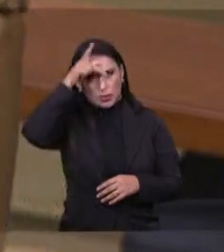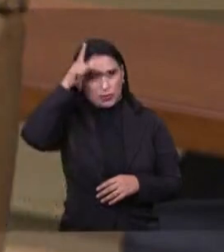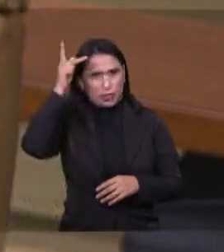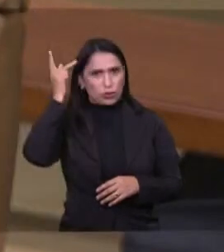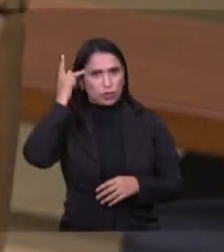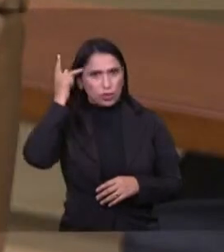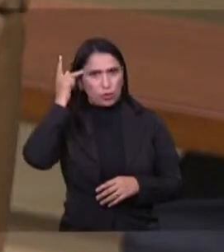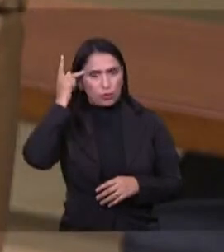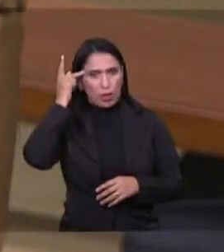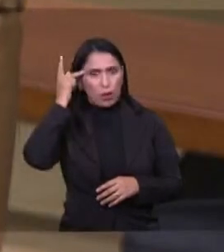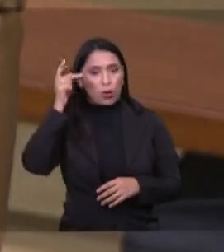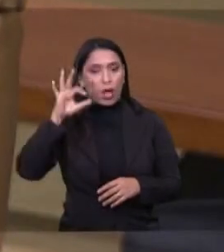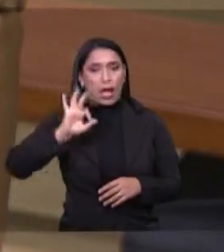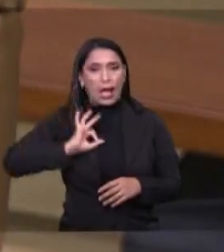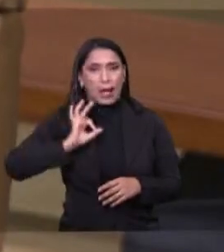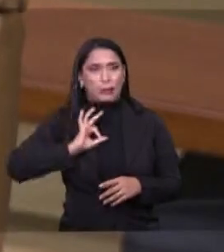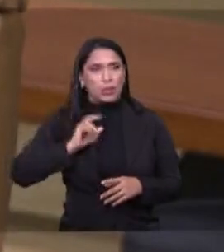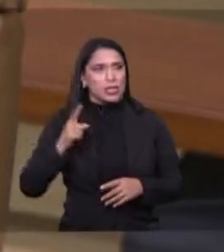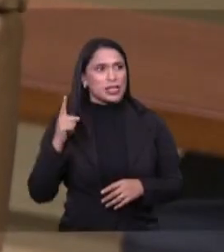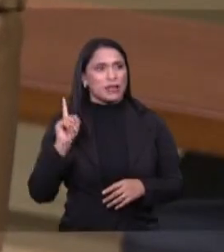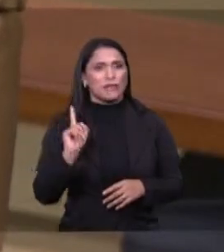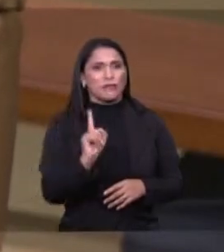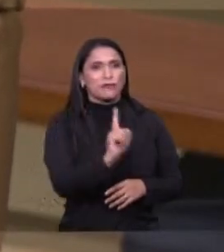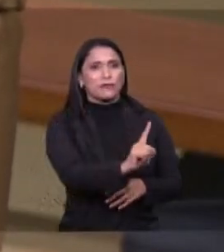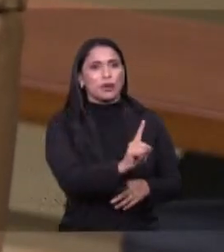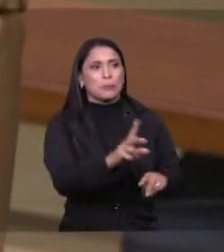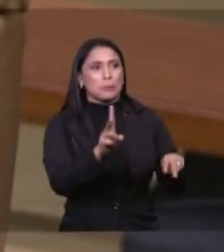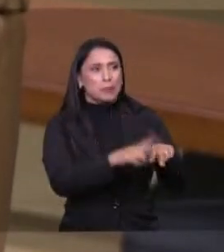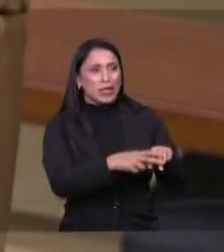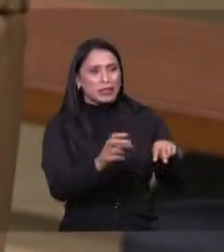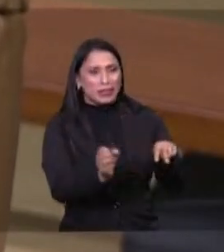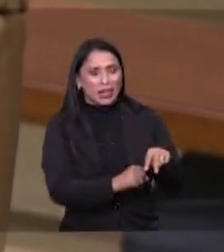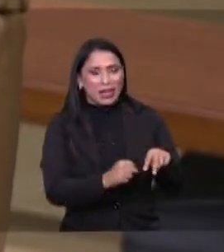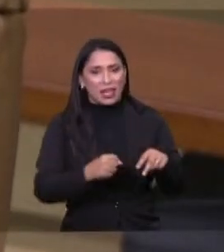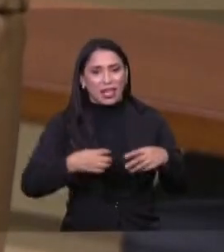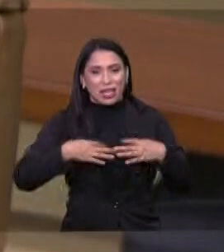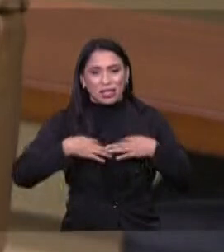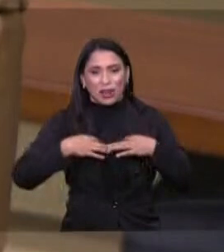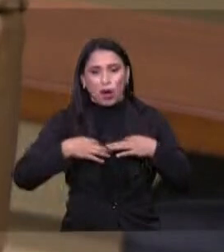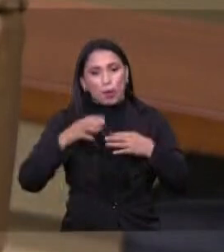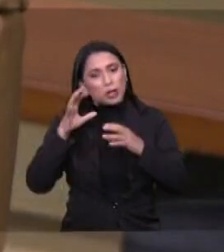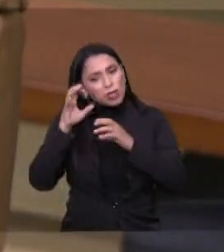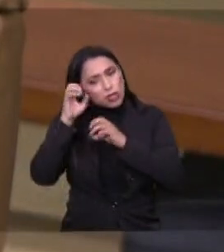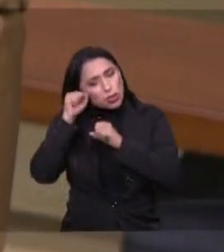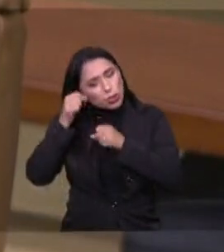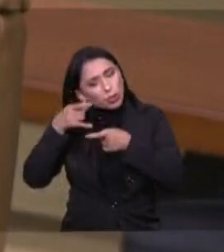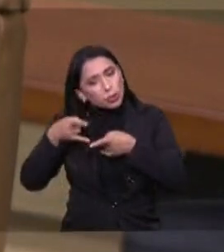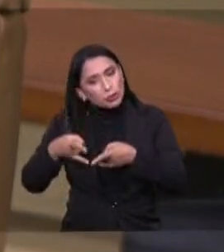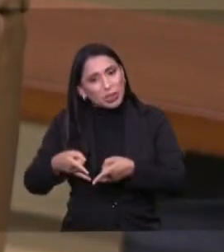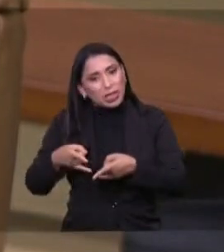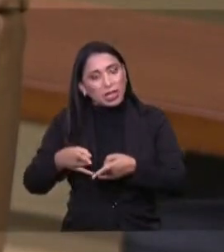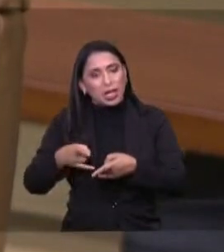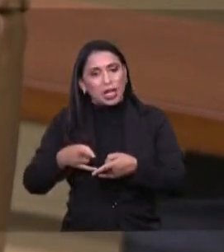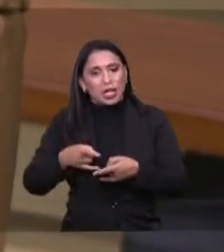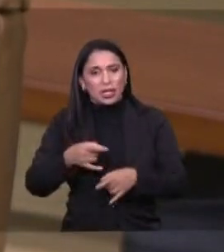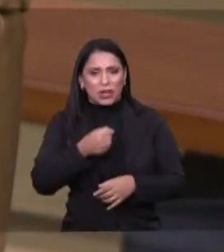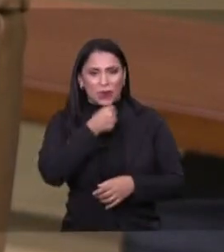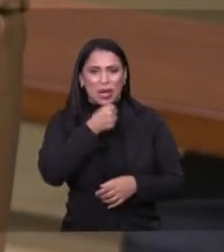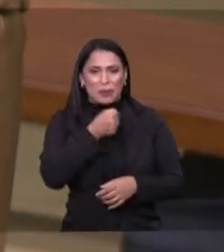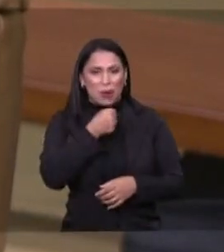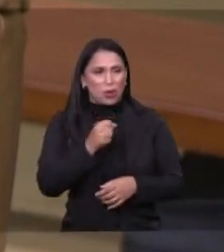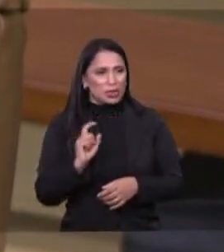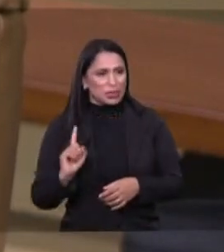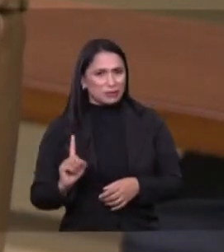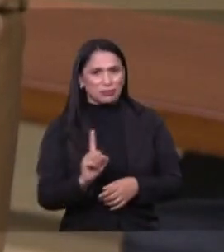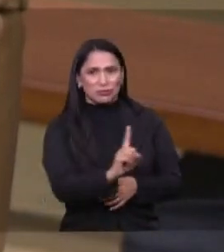Paulo, ele estava de pijama, moletom, e a polícia deixou entrar um repórter. Isso fere